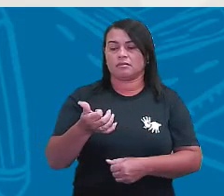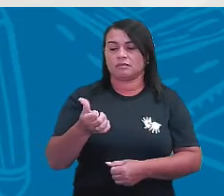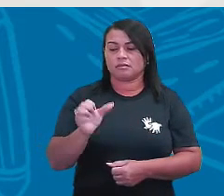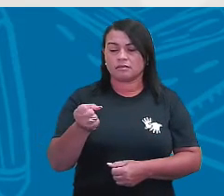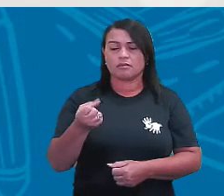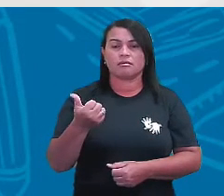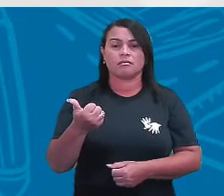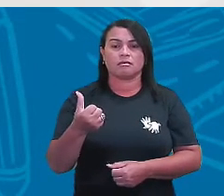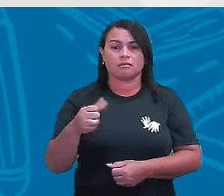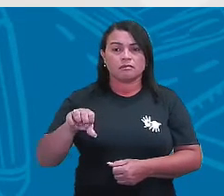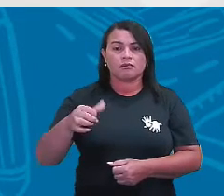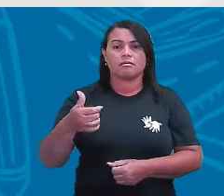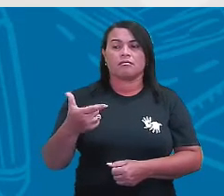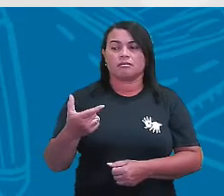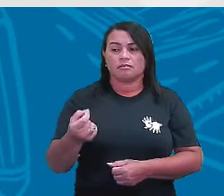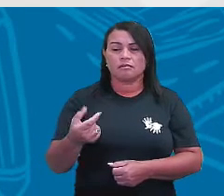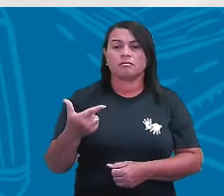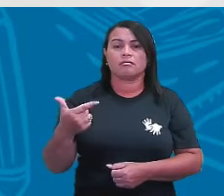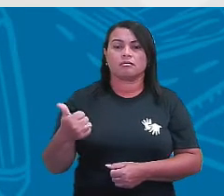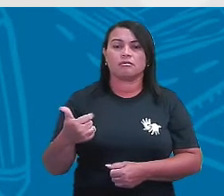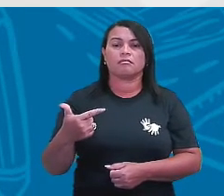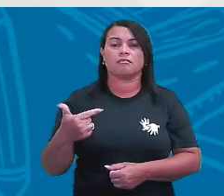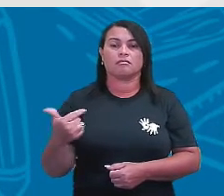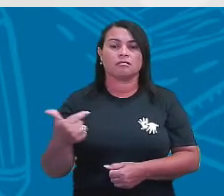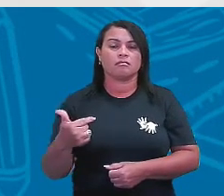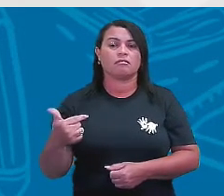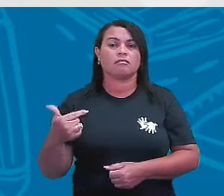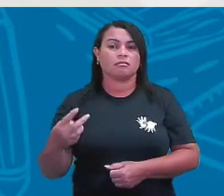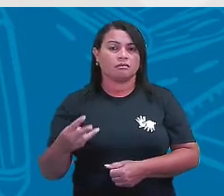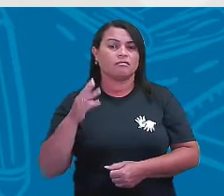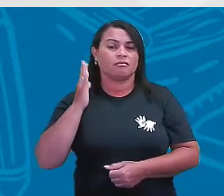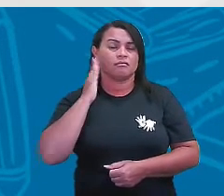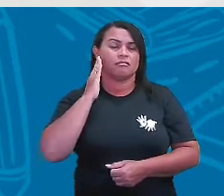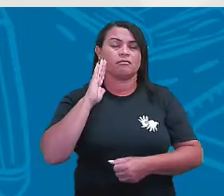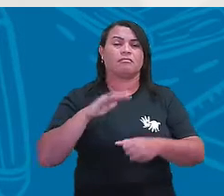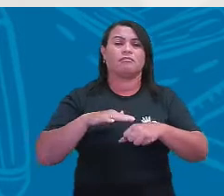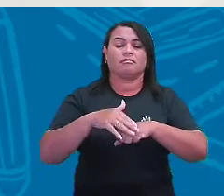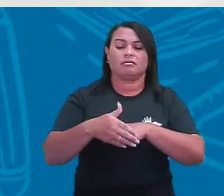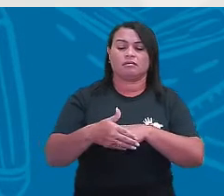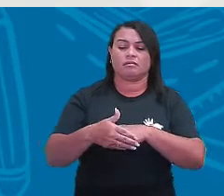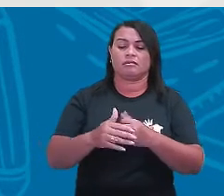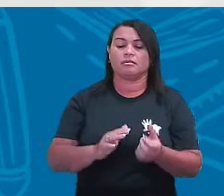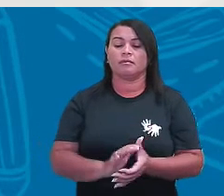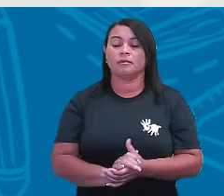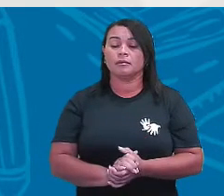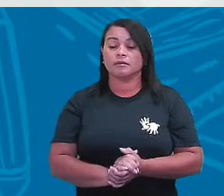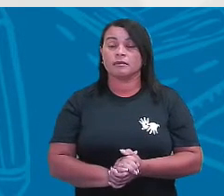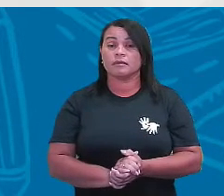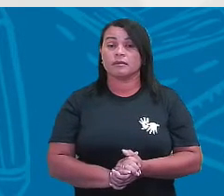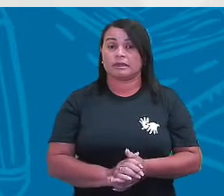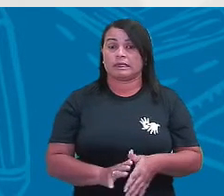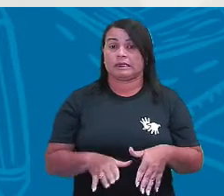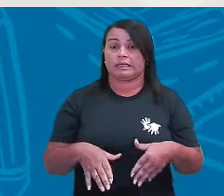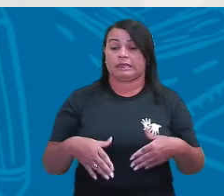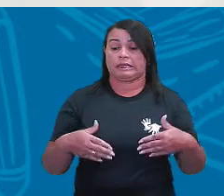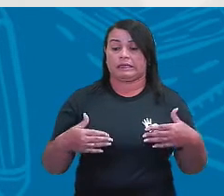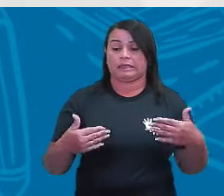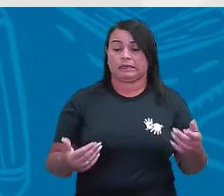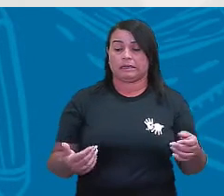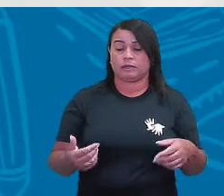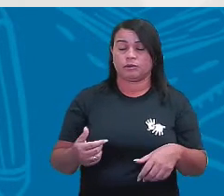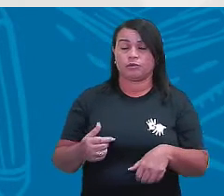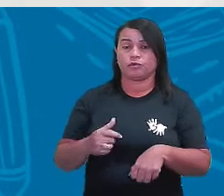20, 21, 22 e 23 já vai ser o período da noite. Tá bom? Então, se bater lá no